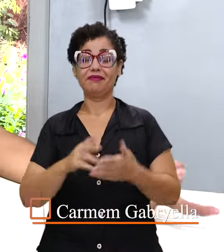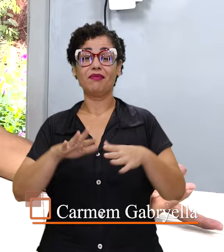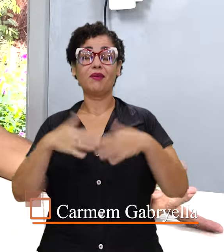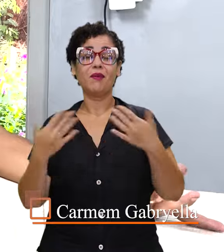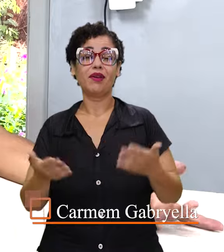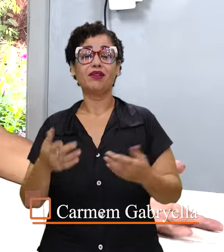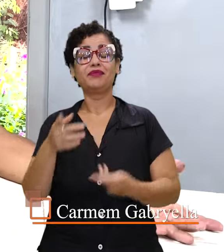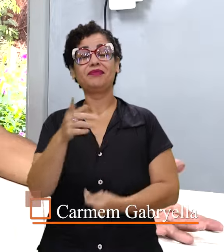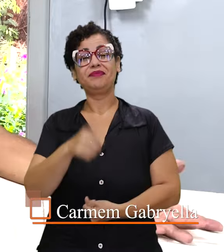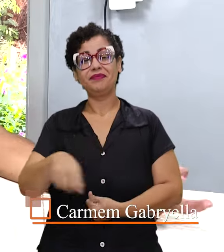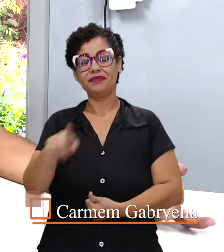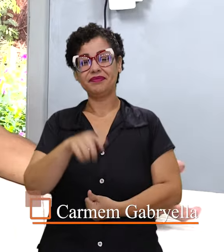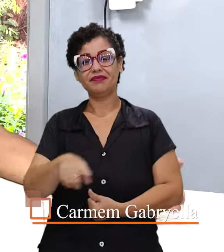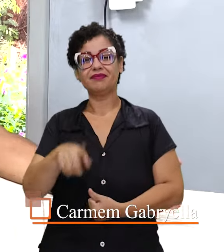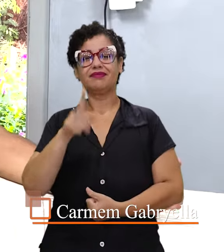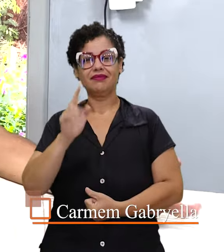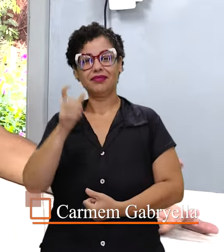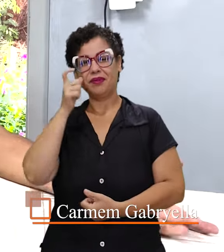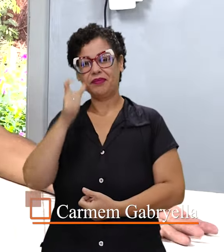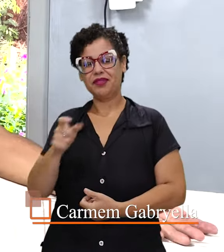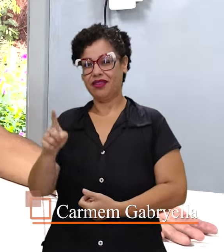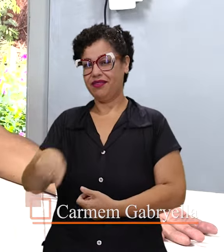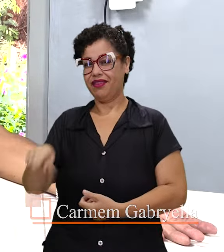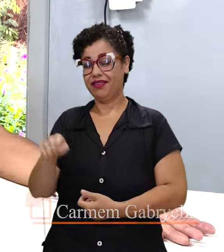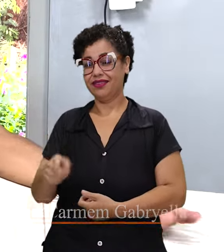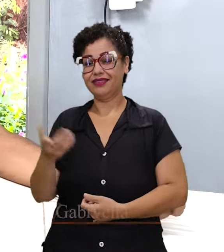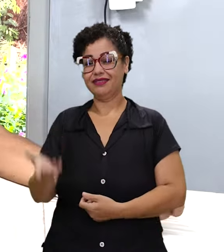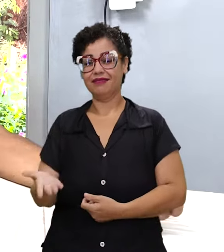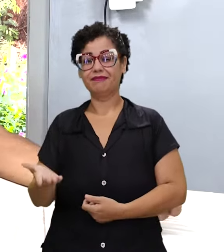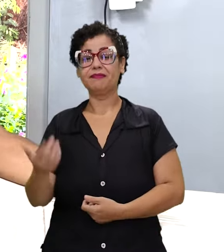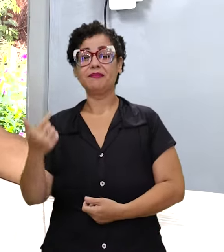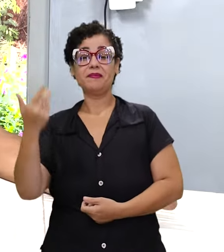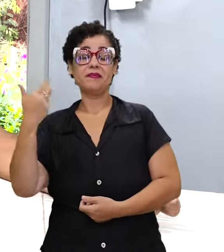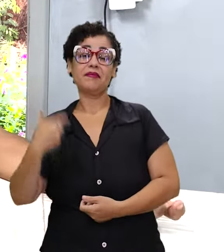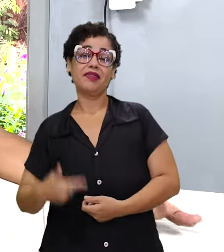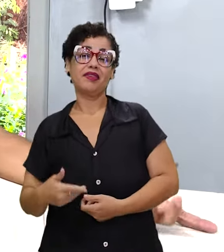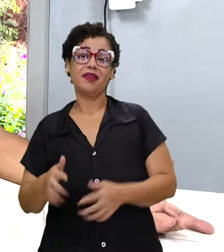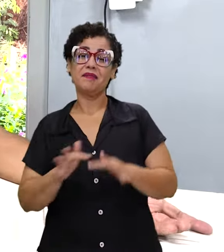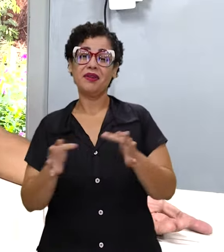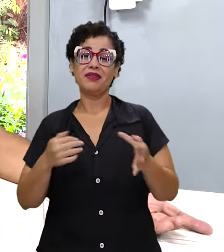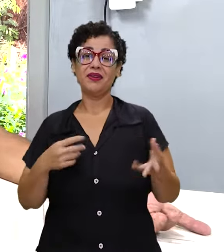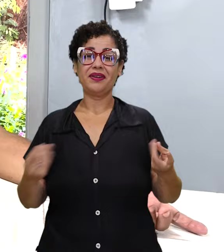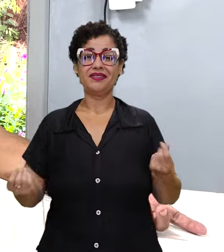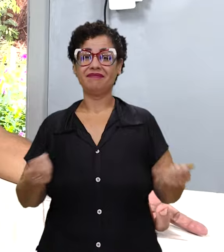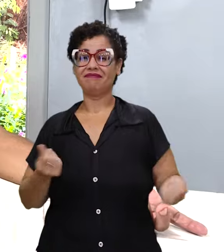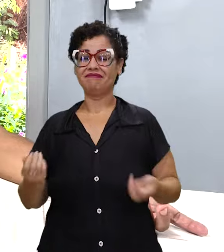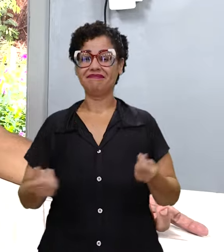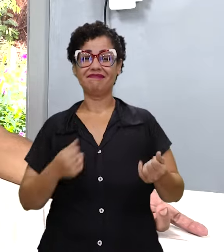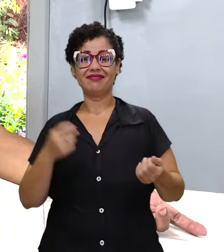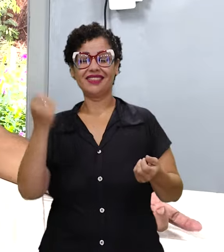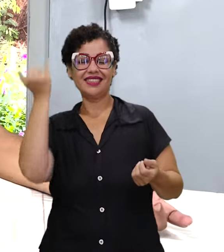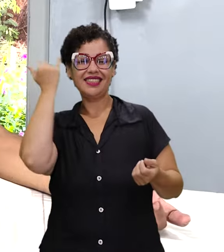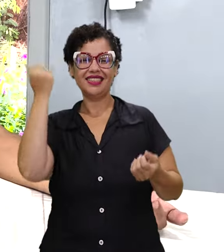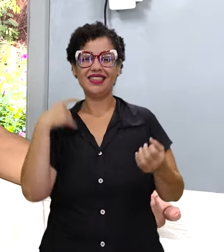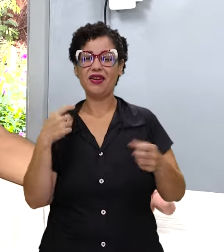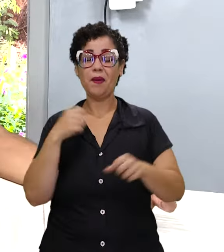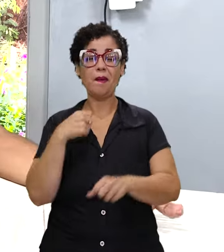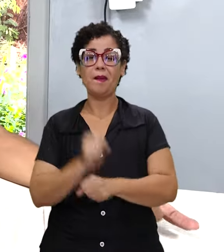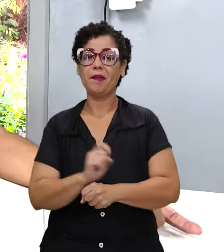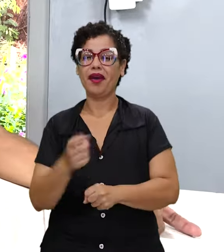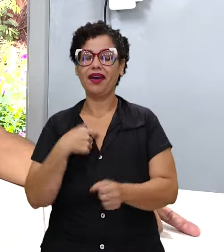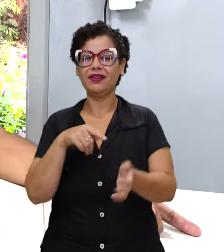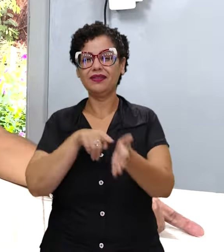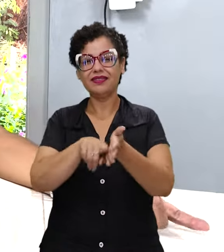vocês podem observarem, né? Eu sou uma pessoa muito inquieta com o meu processo criativo. Eu